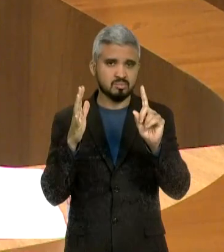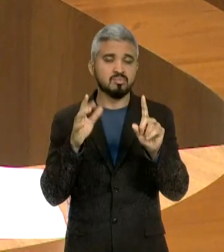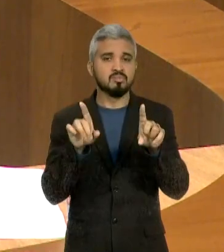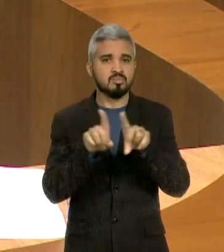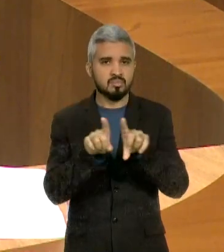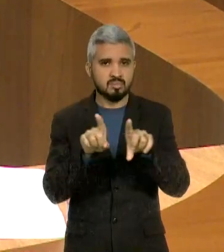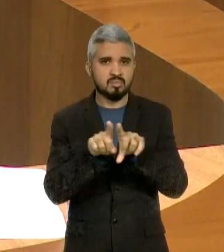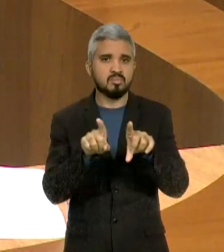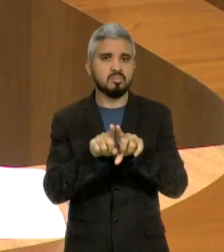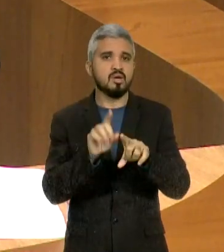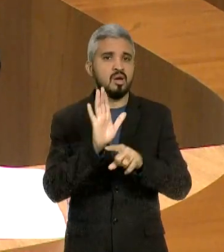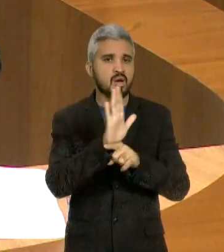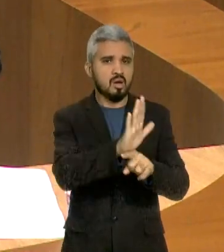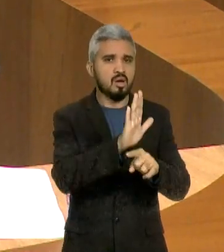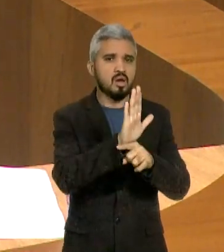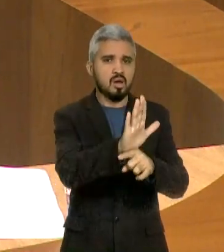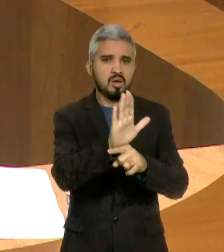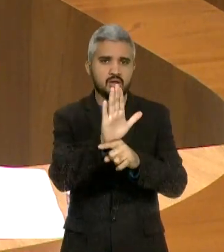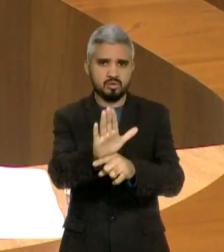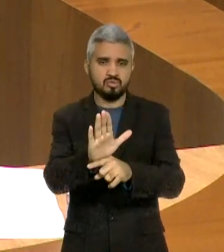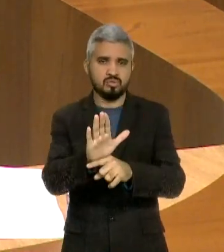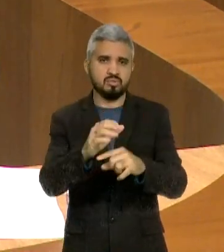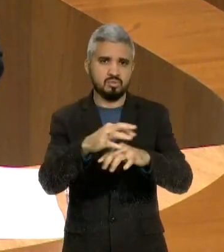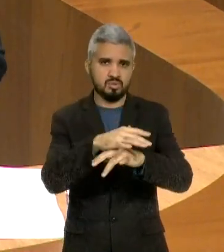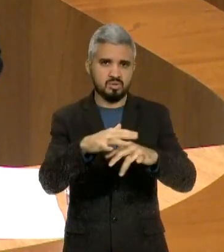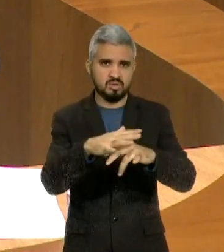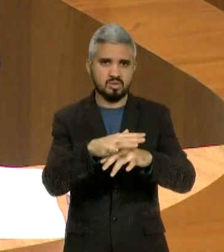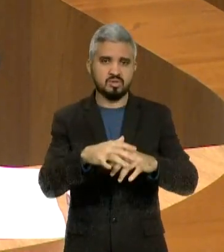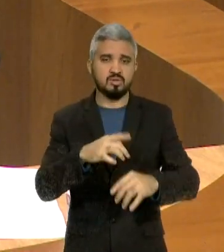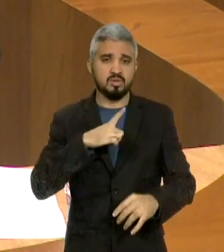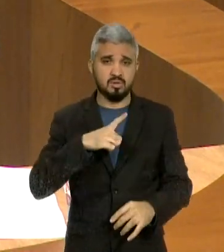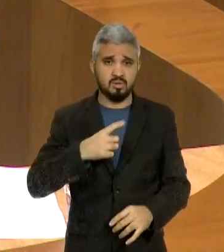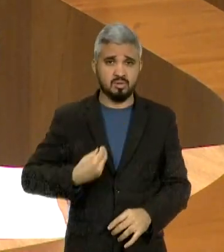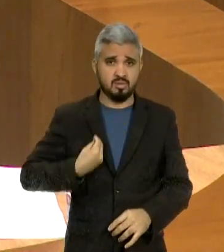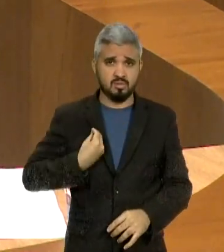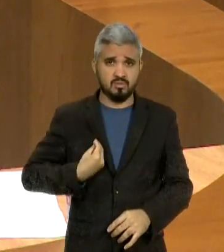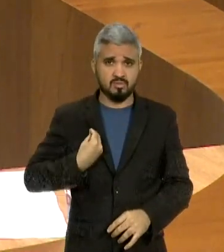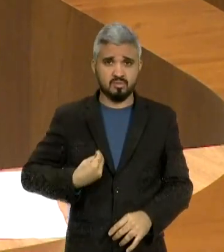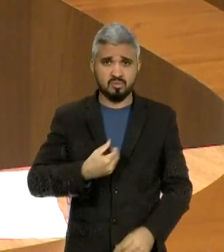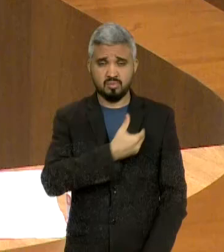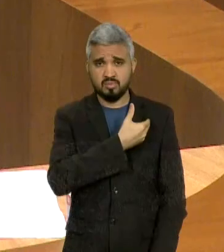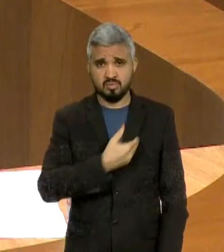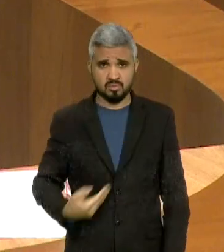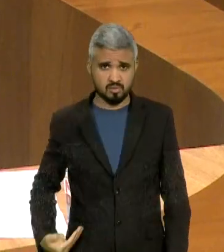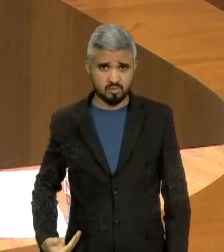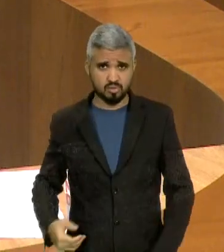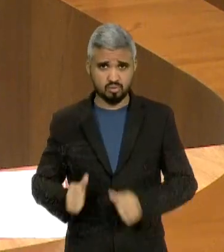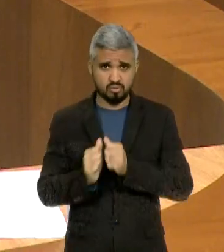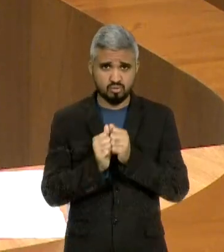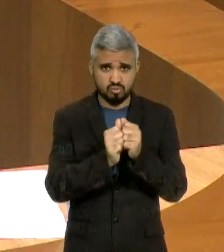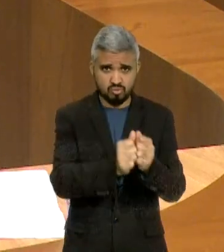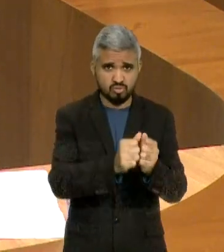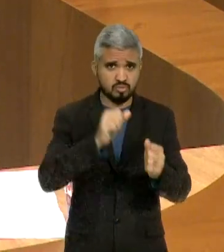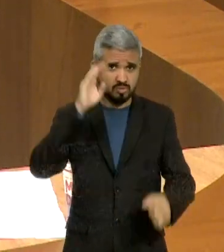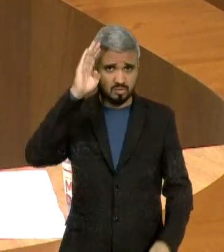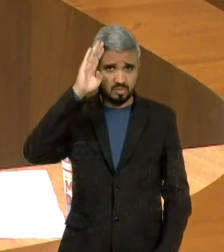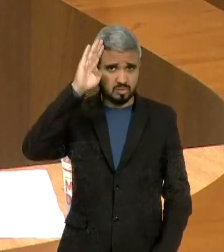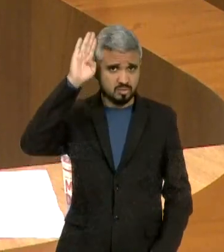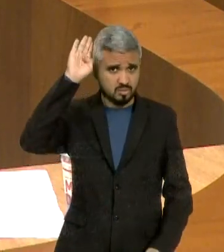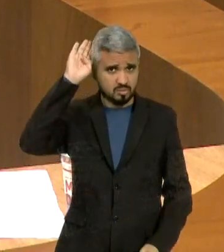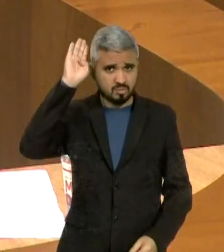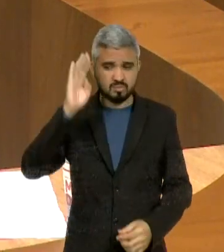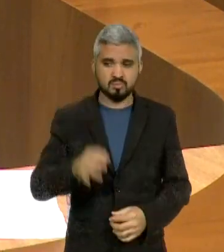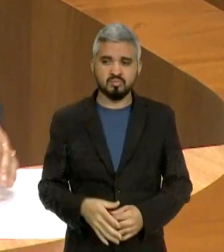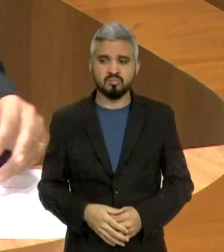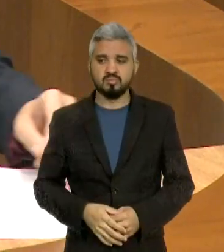também levando ações. Esteve presente conosco o governador Carlos Brandão. E eu